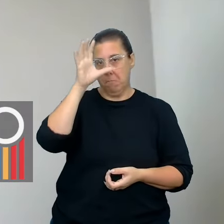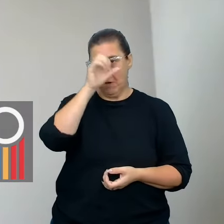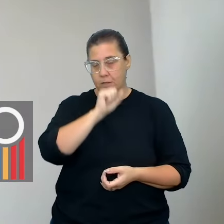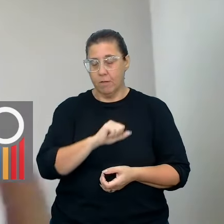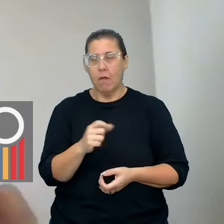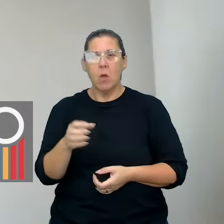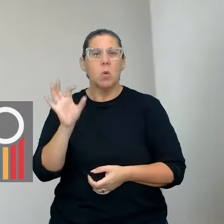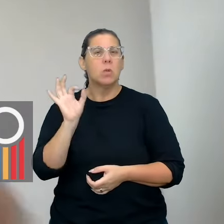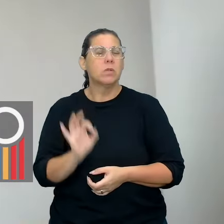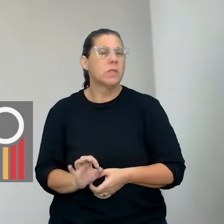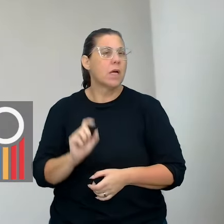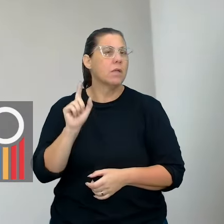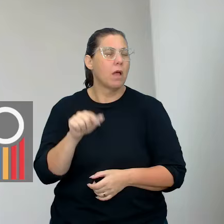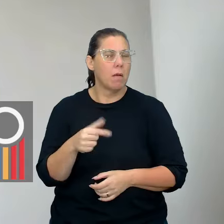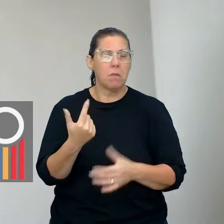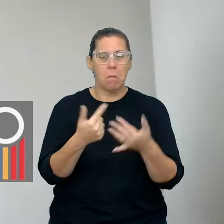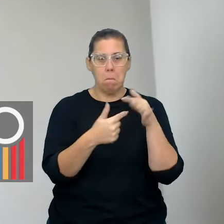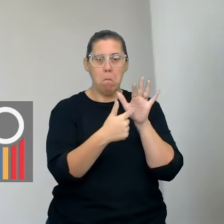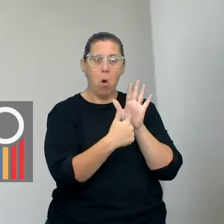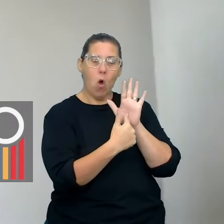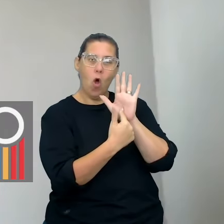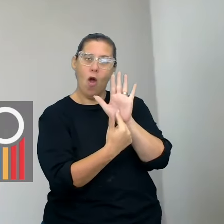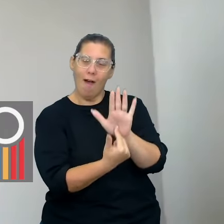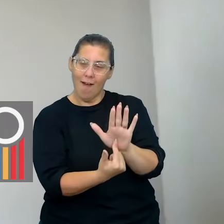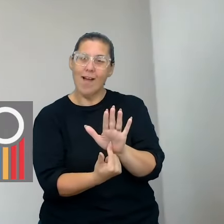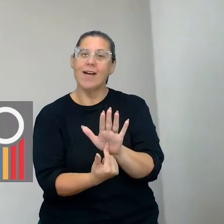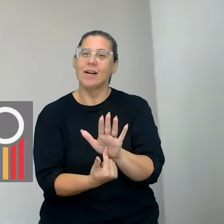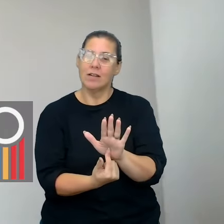o ideal seria poder mostrar algumas